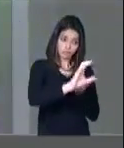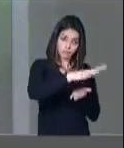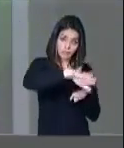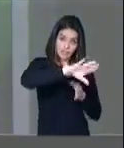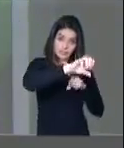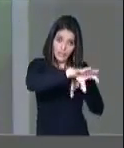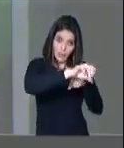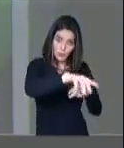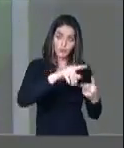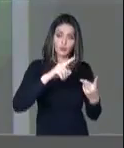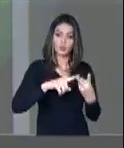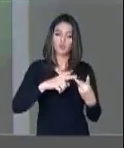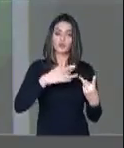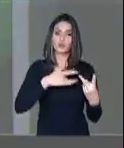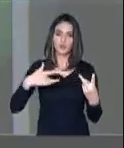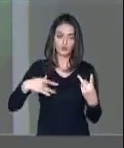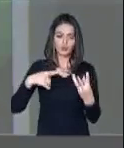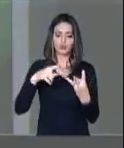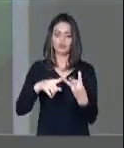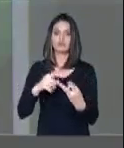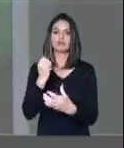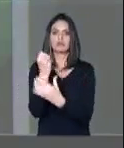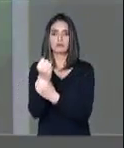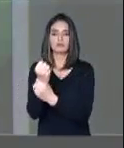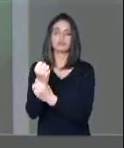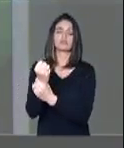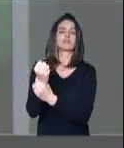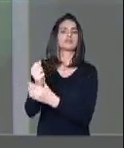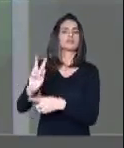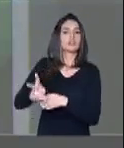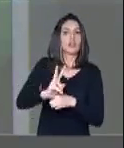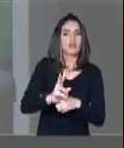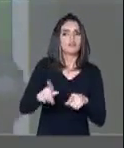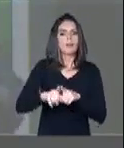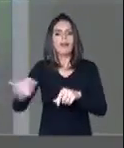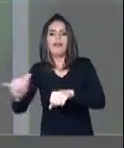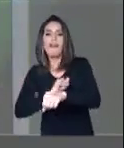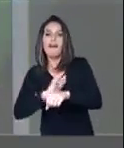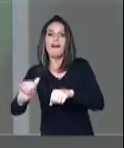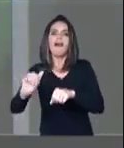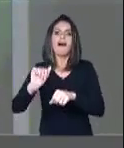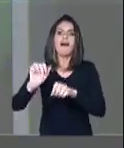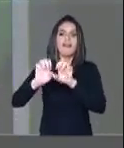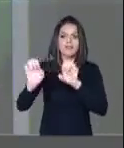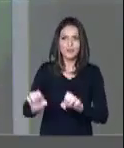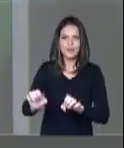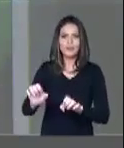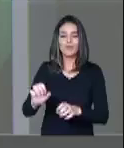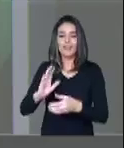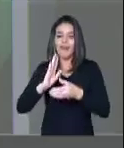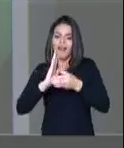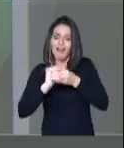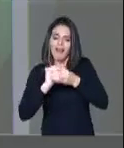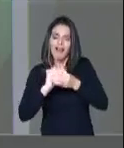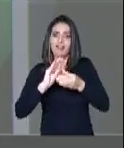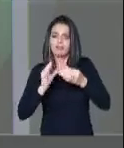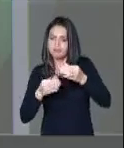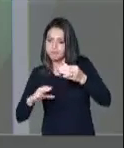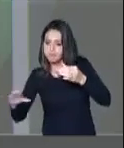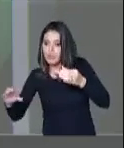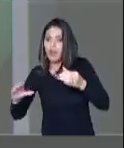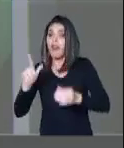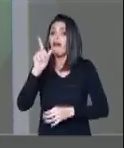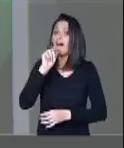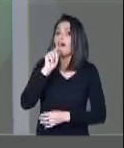saúde, segurança, saneamento, infraestrutura, se a gente quiser voltar a ter mais investimentos, esse destaque